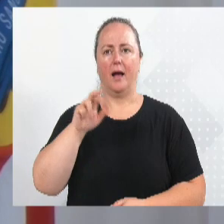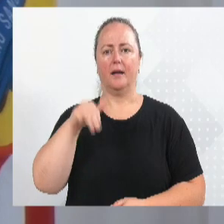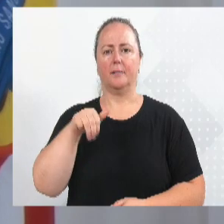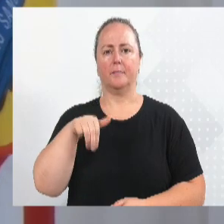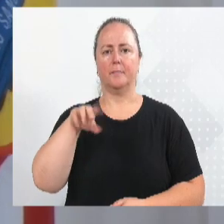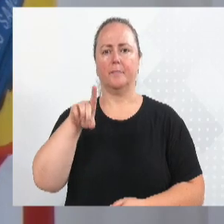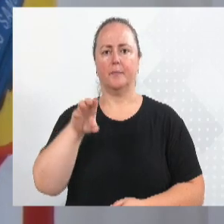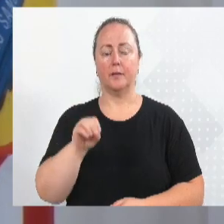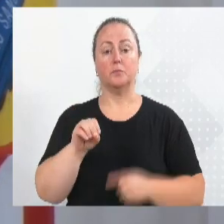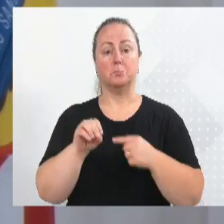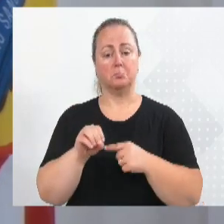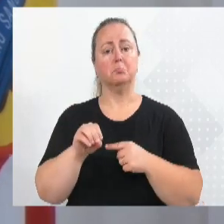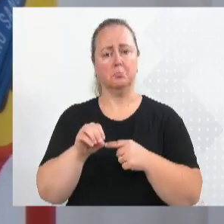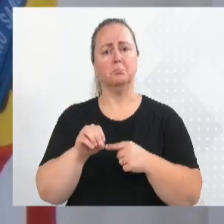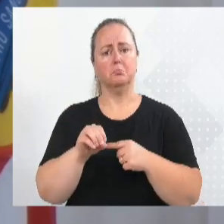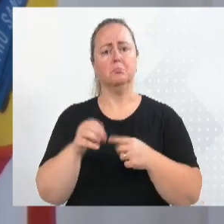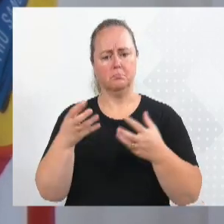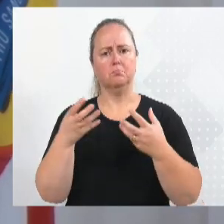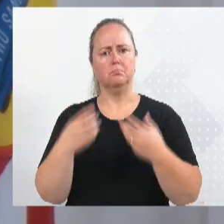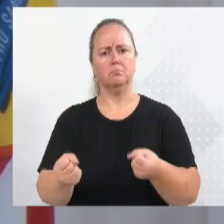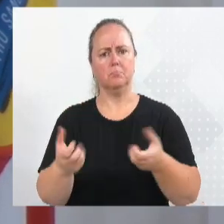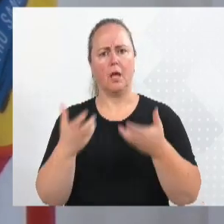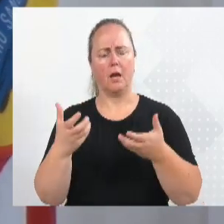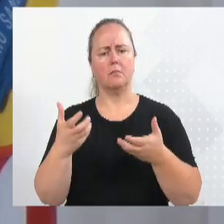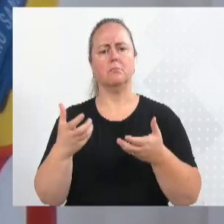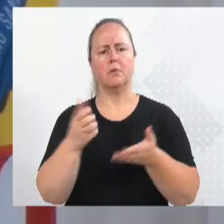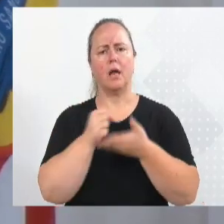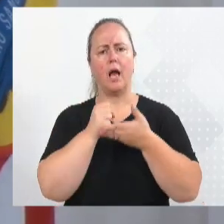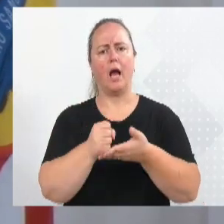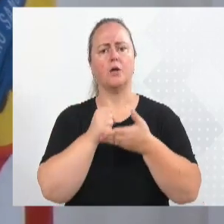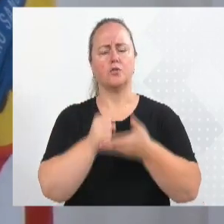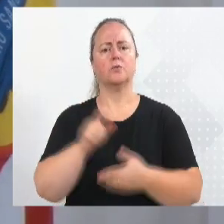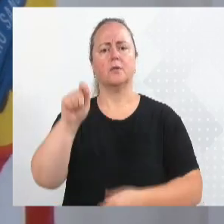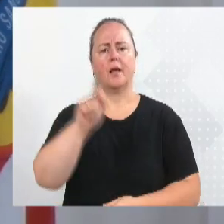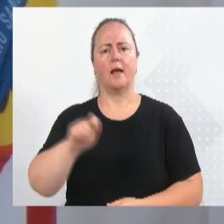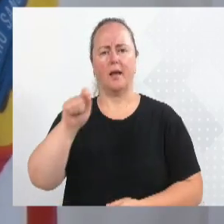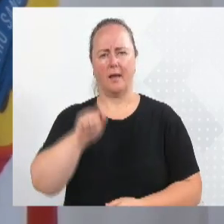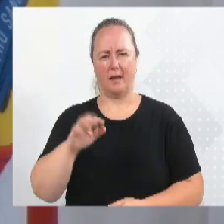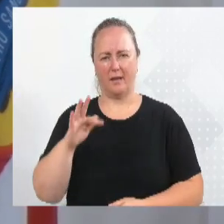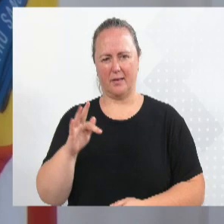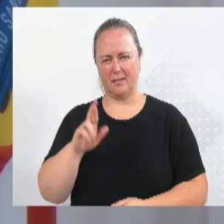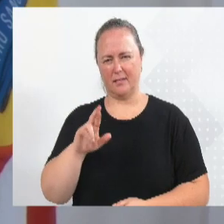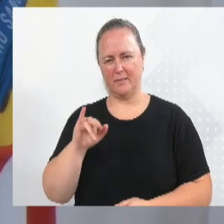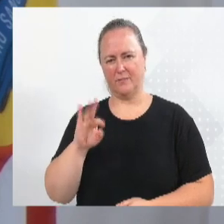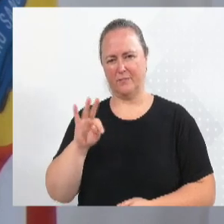ele se prontificou a ajudar uma associação de moradores lá na Fritzbluck,